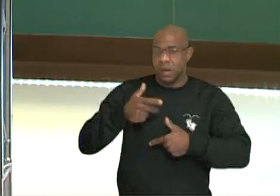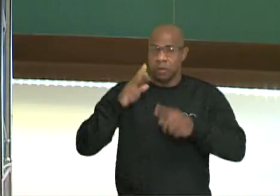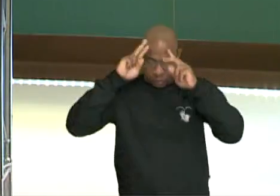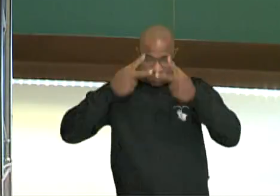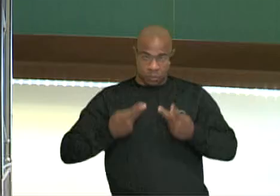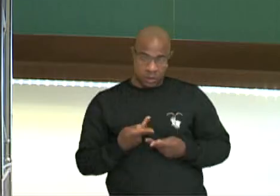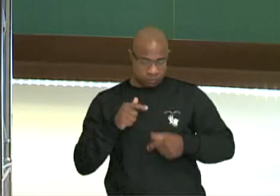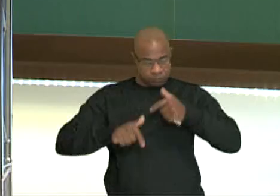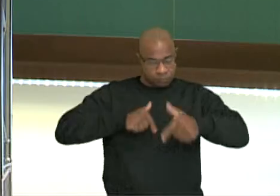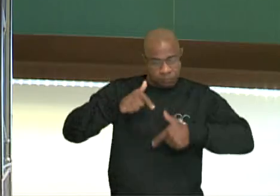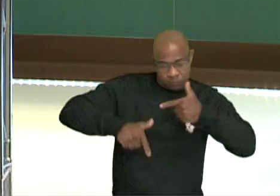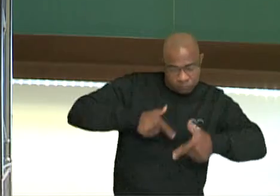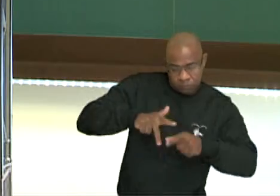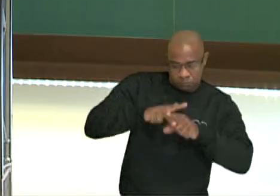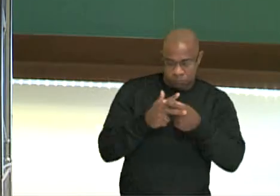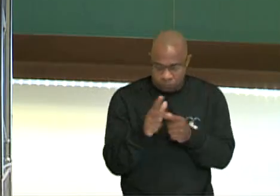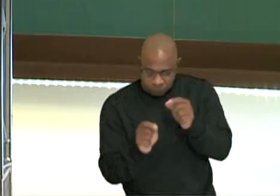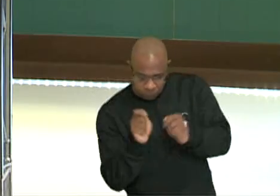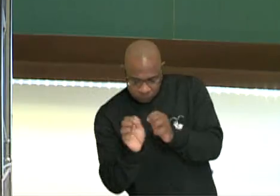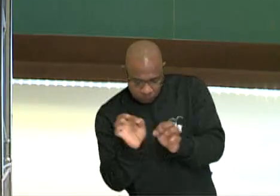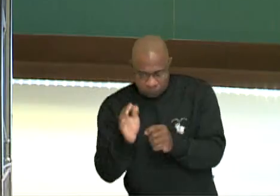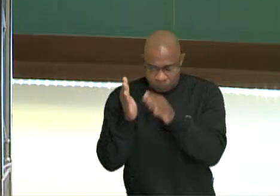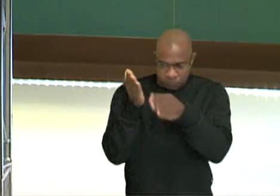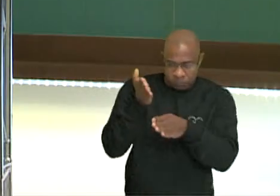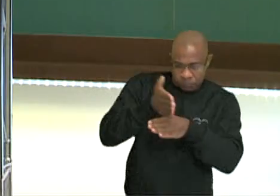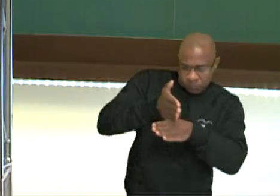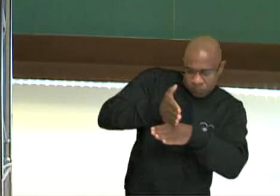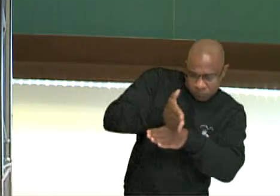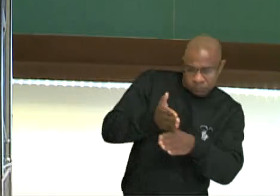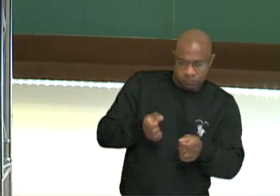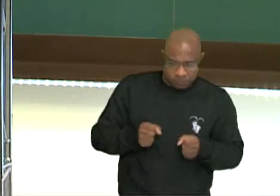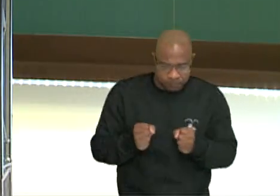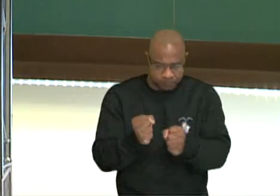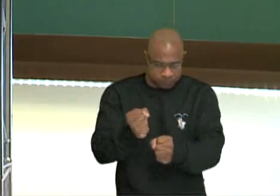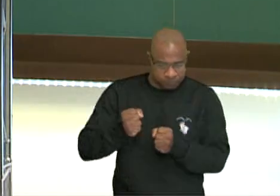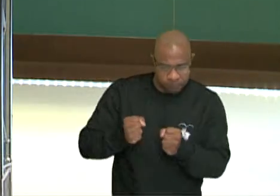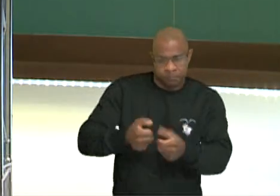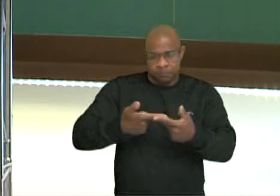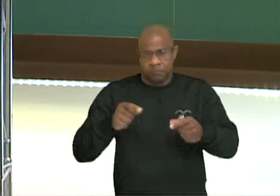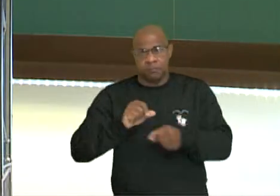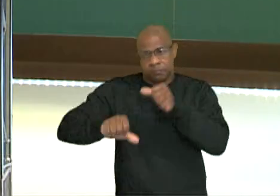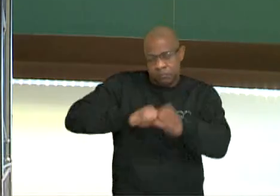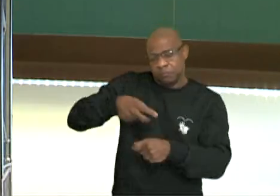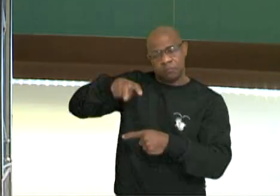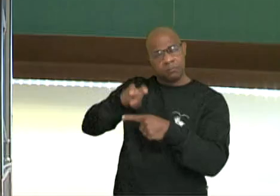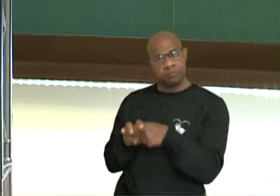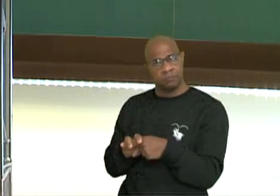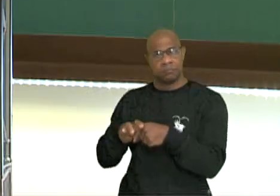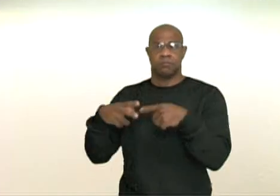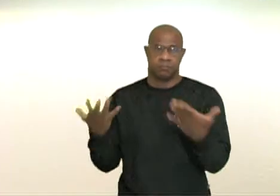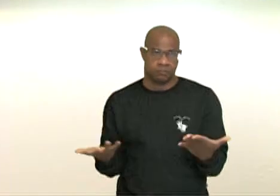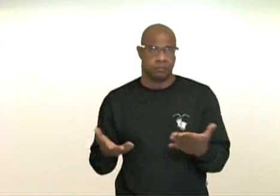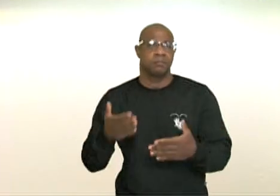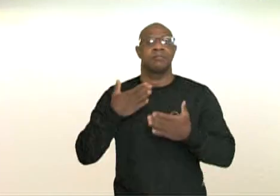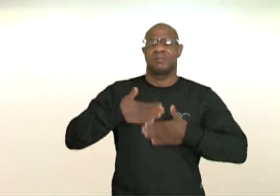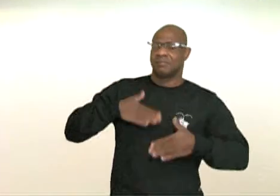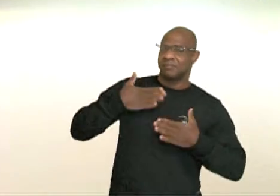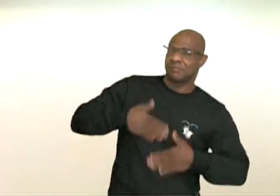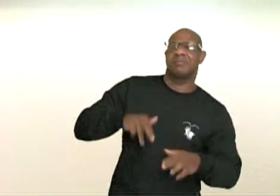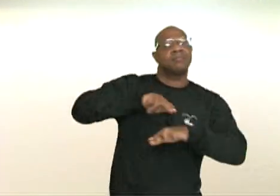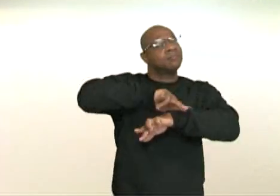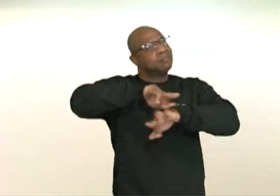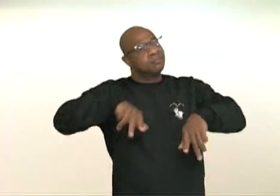humano, vai tornar aí a madeira um banco para a gente sentar, a partir da nossa necessidade de descansar e